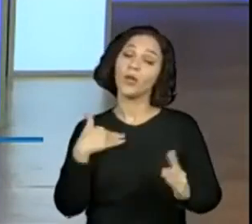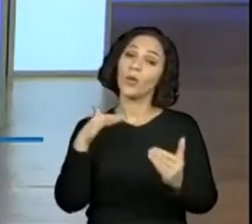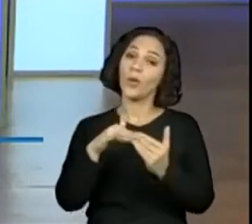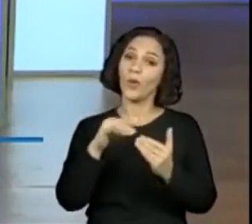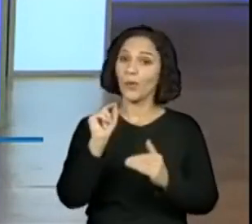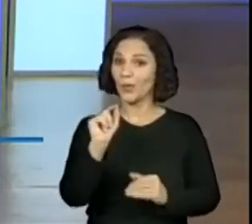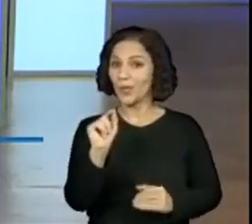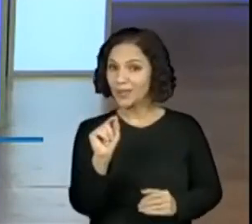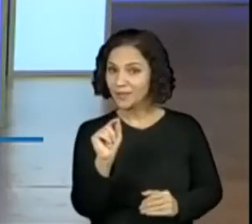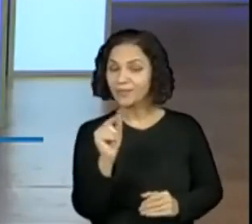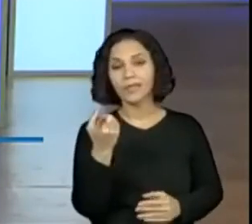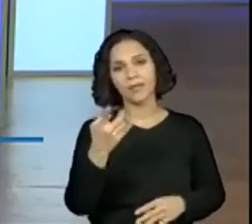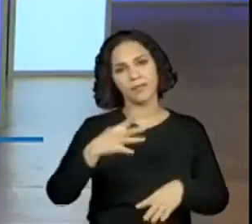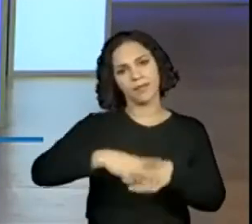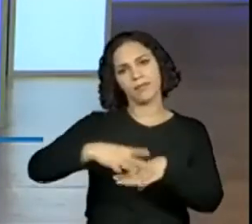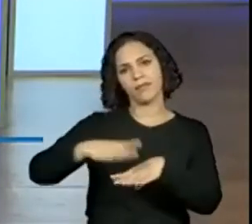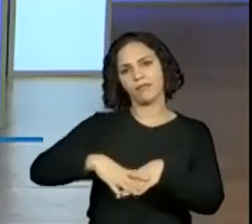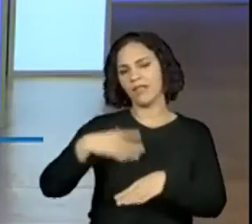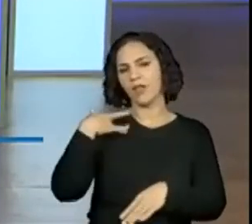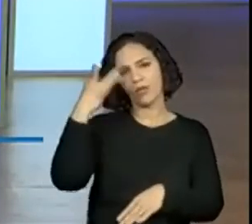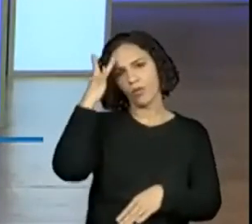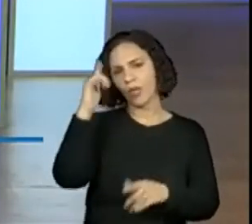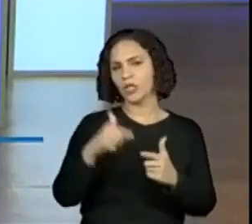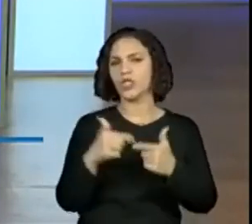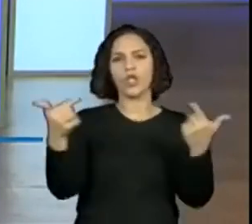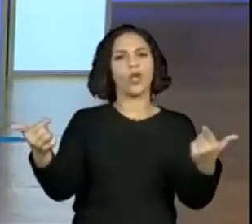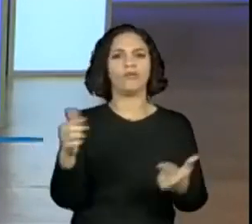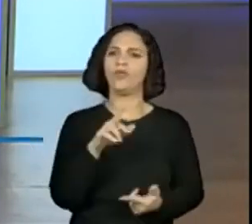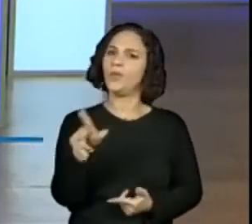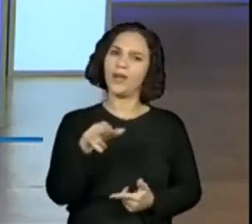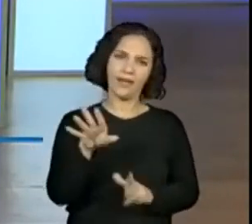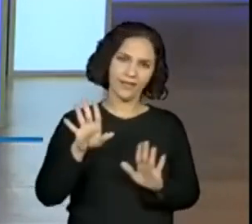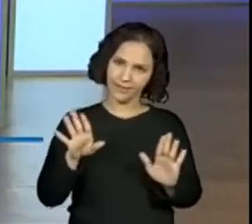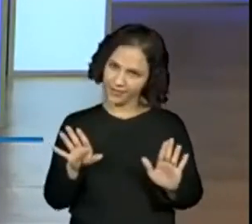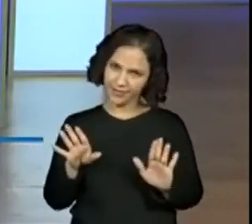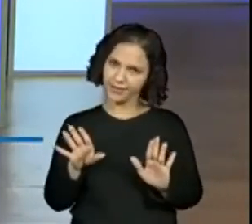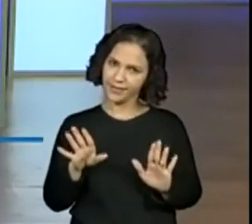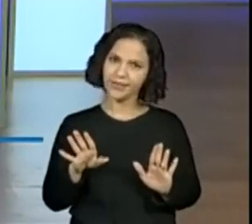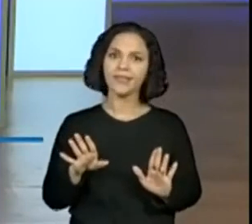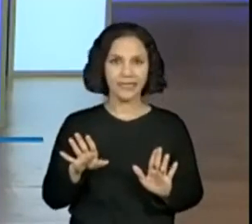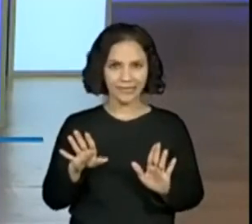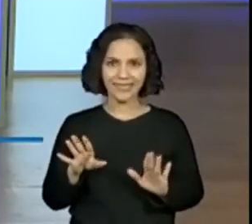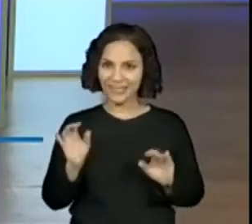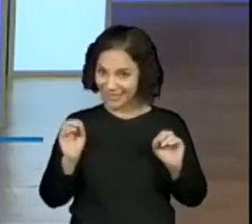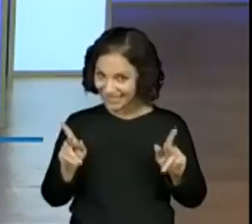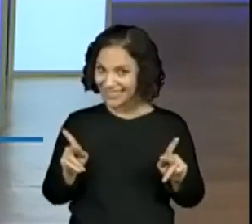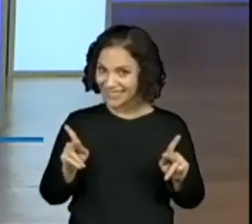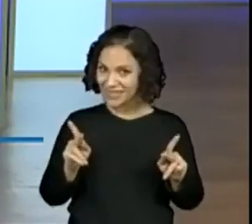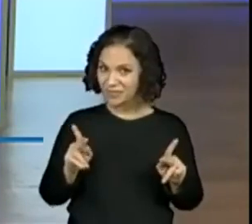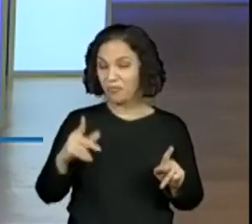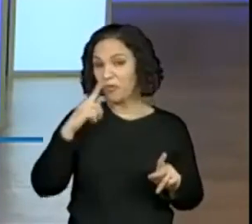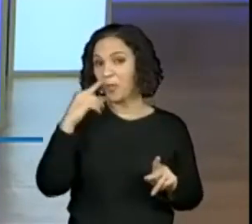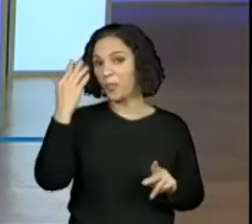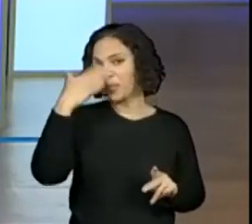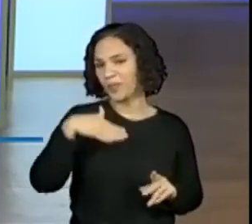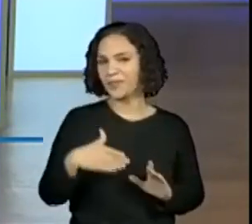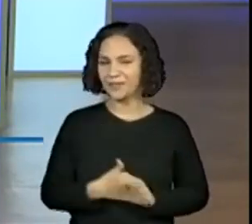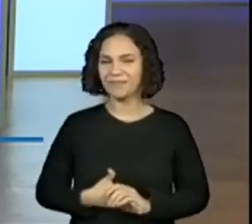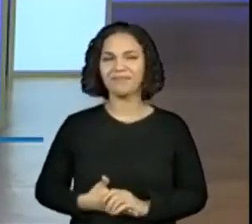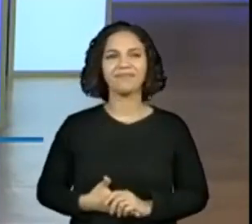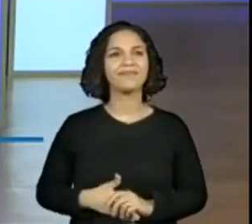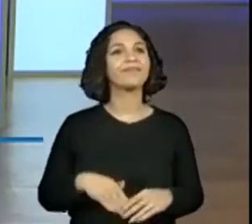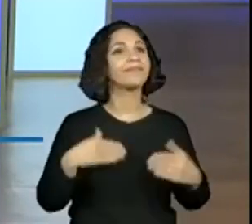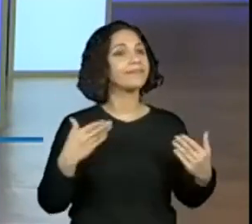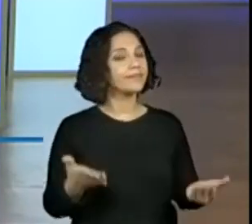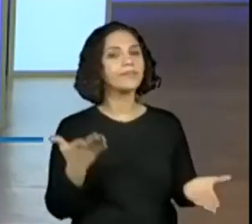vou concordar Eu também acho que é matemática não acho que a sorte é isso que a gente veio provar hoje não é isso Então tá vamos lá antes